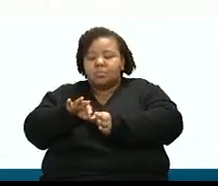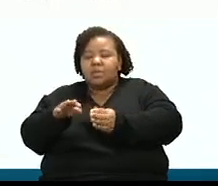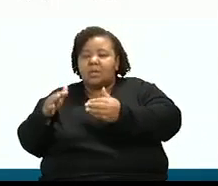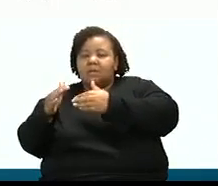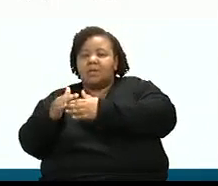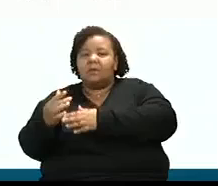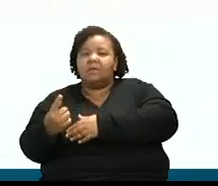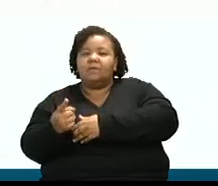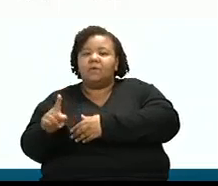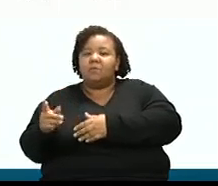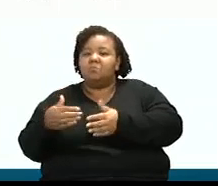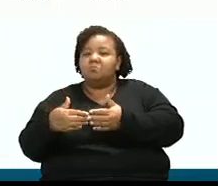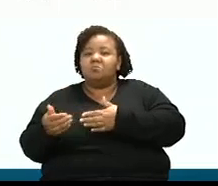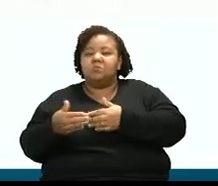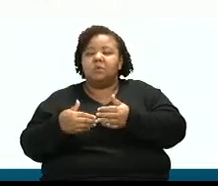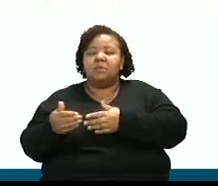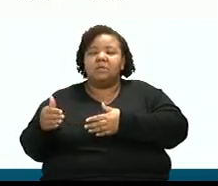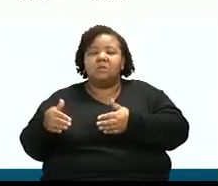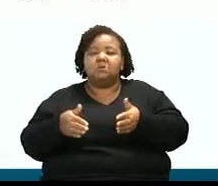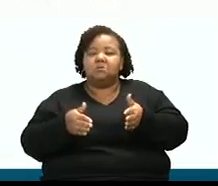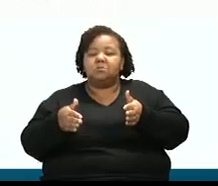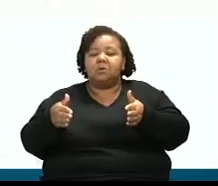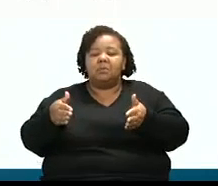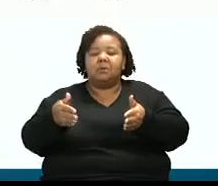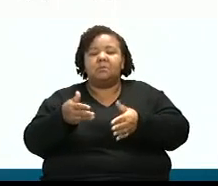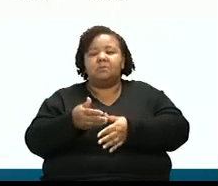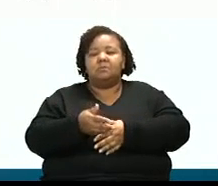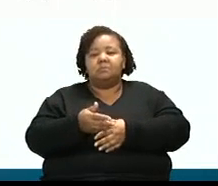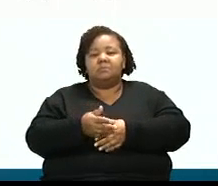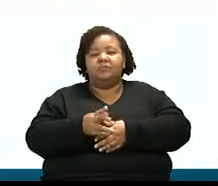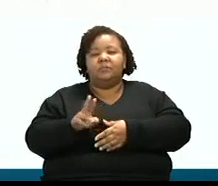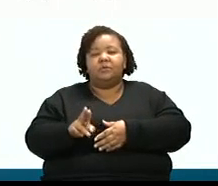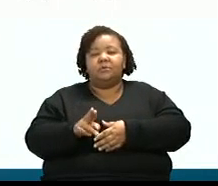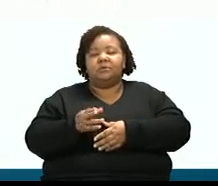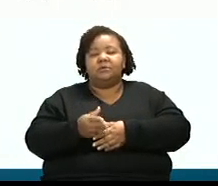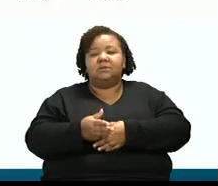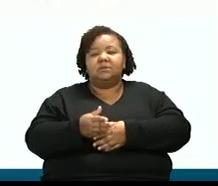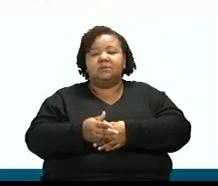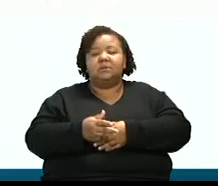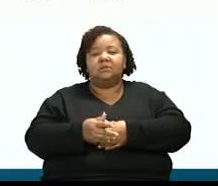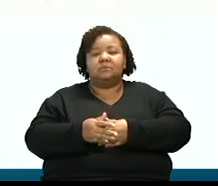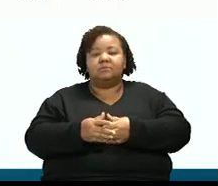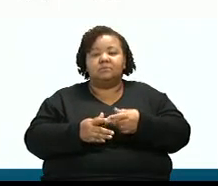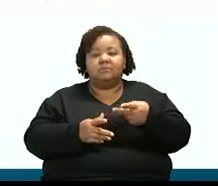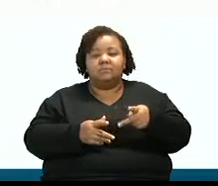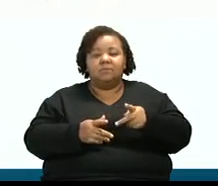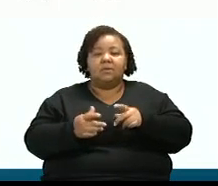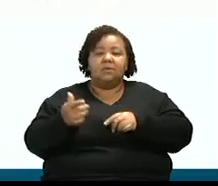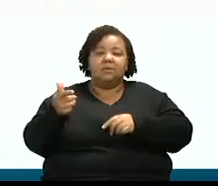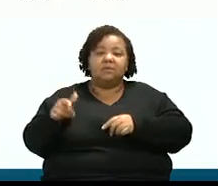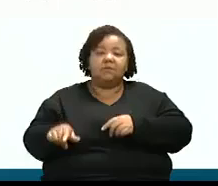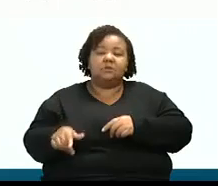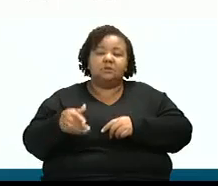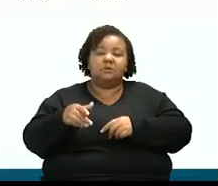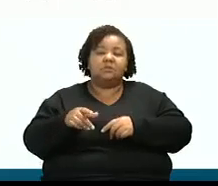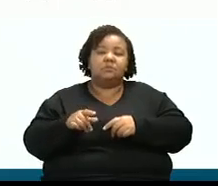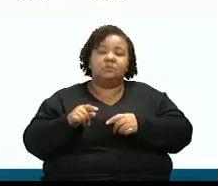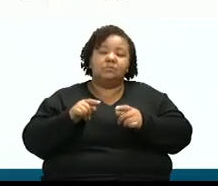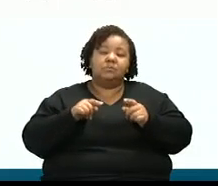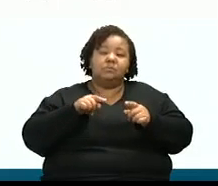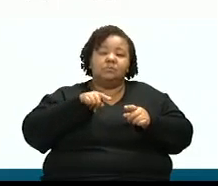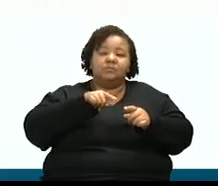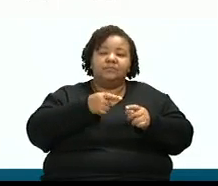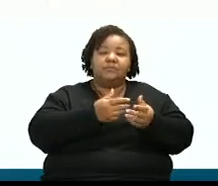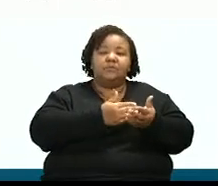final, independente do caminho que é utilizado, o caminho que é percorrido para atingir, partir do ponto